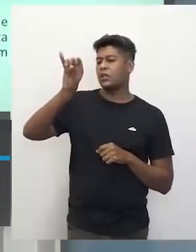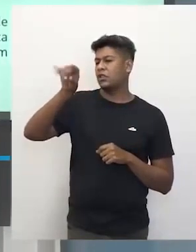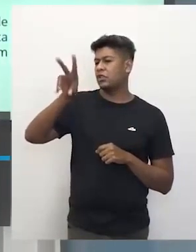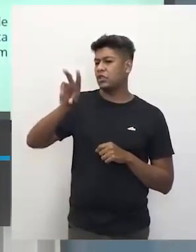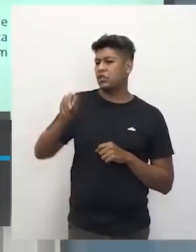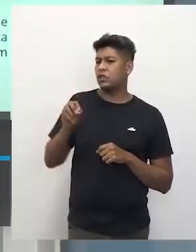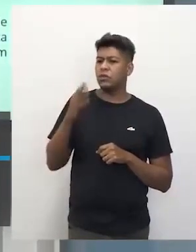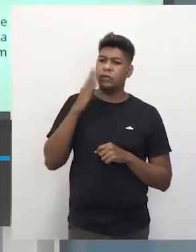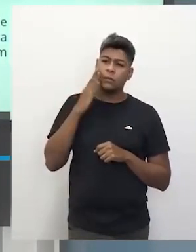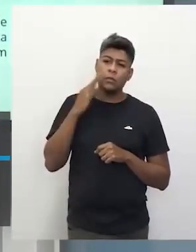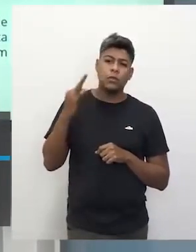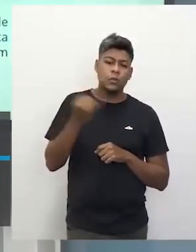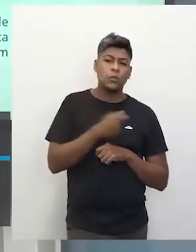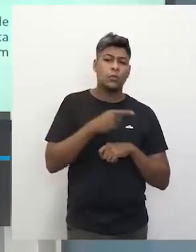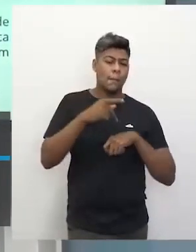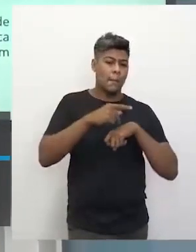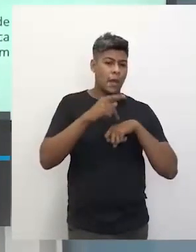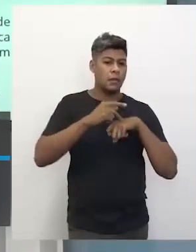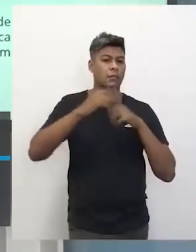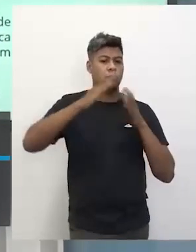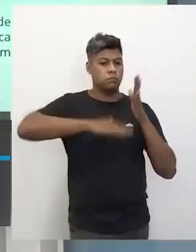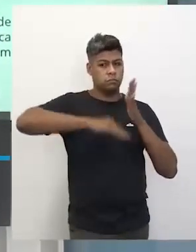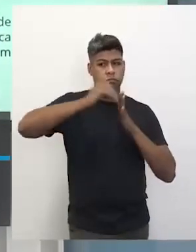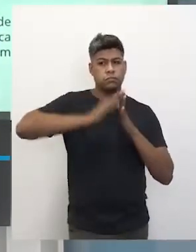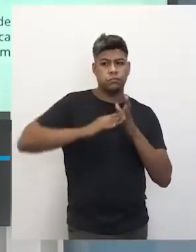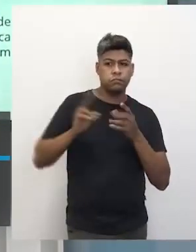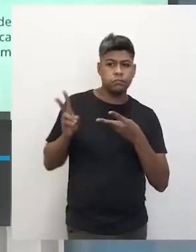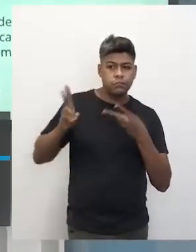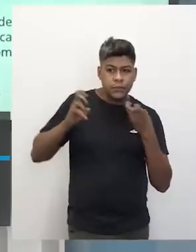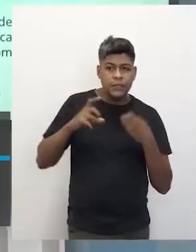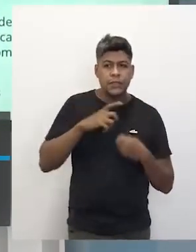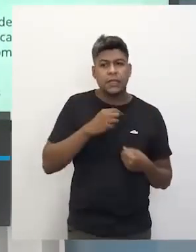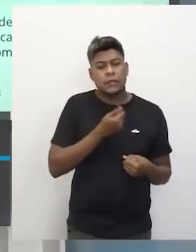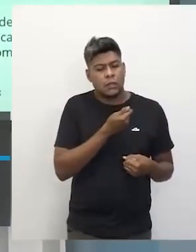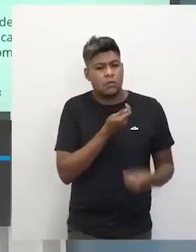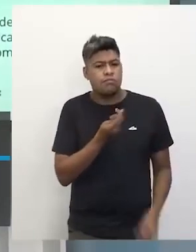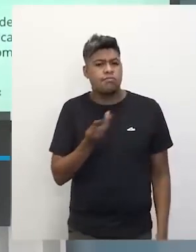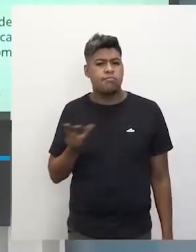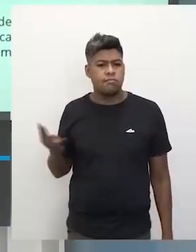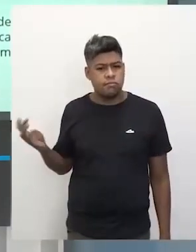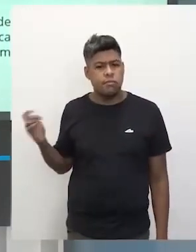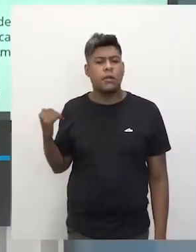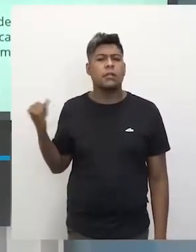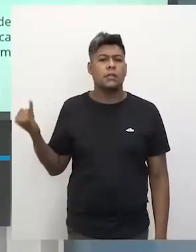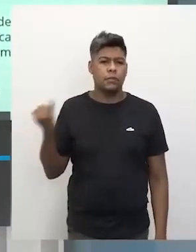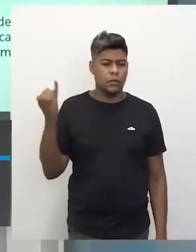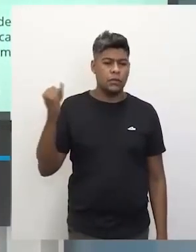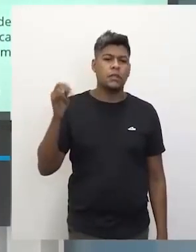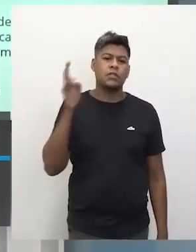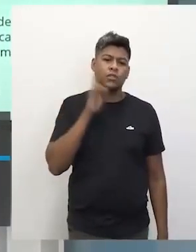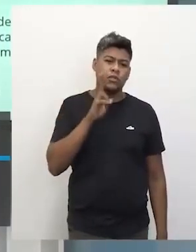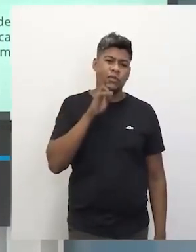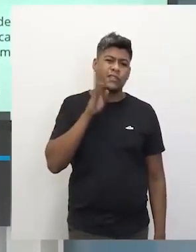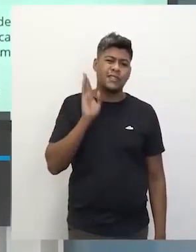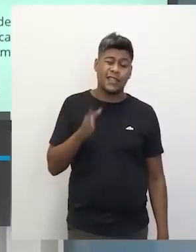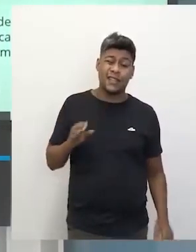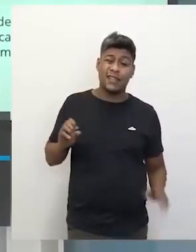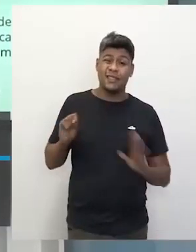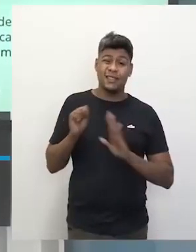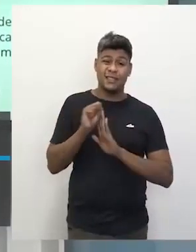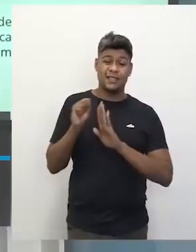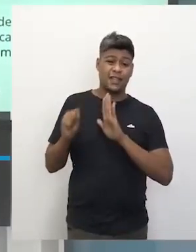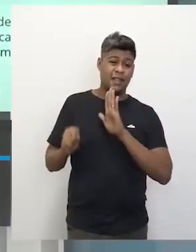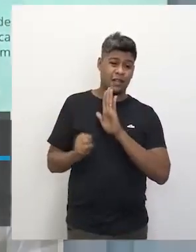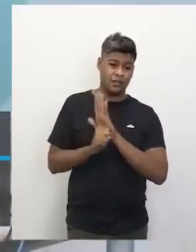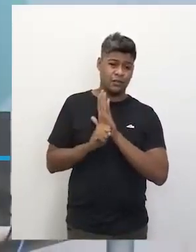Feitas em pedra-sabão. Então, observa, né? Tem muita coisa, né? Que tem uma relevância histórica, porque elas já estão ali há séculos.